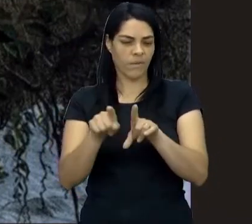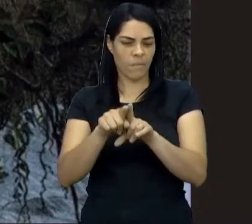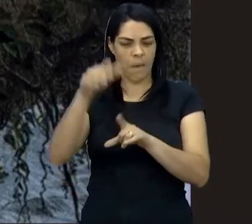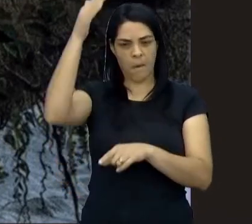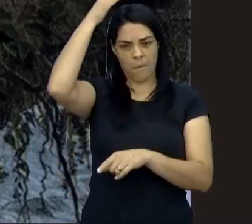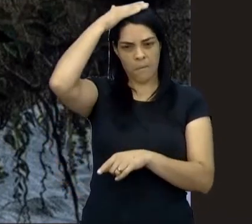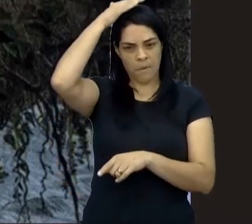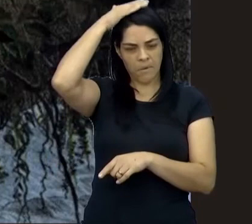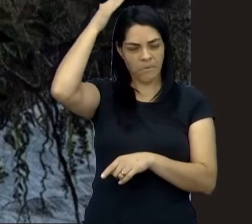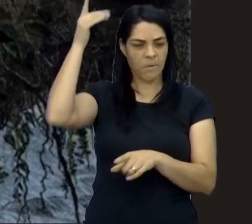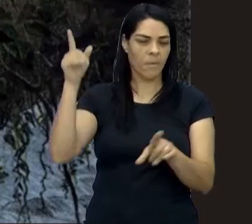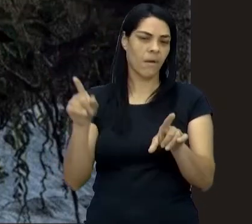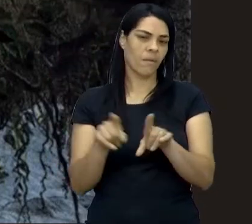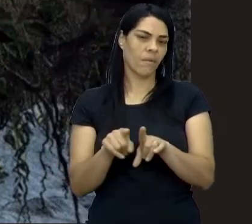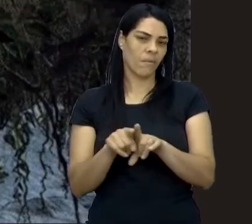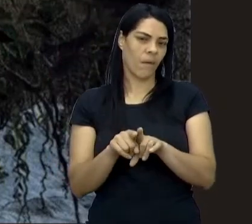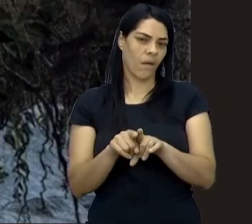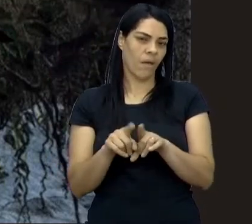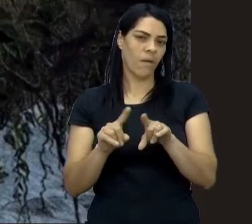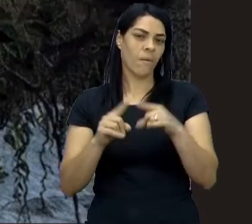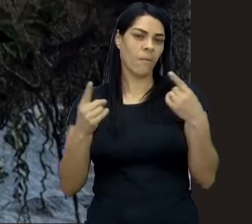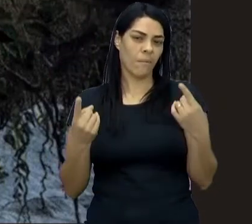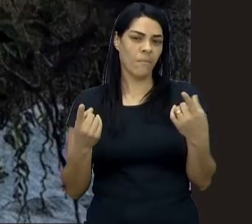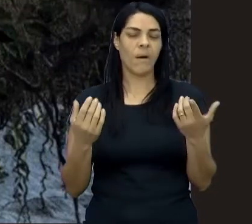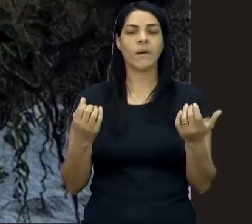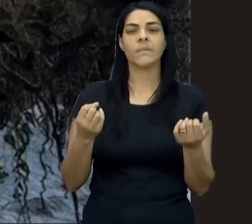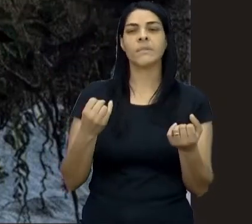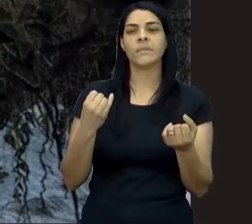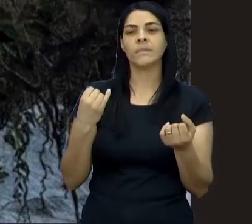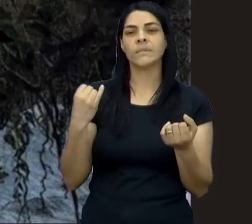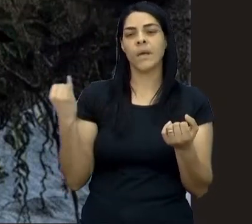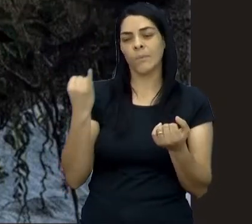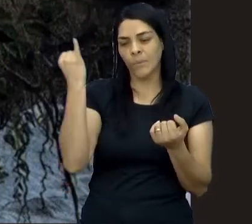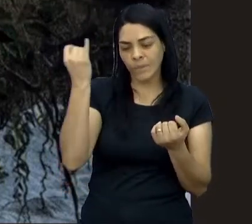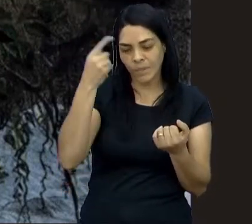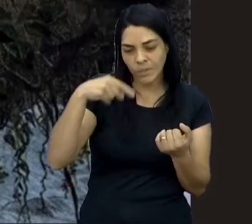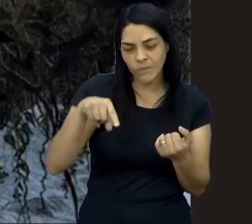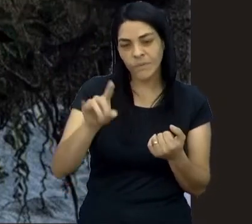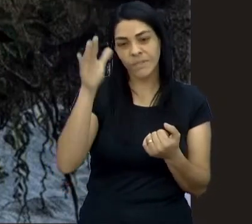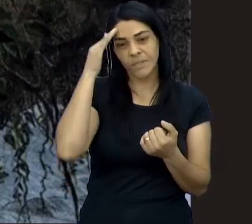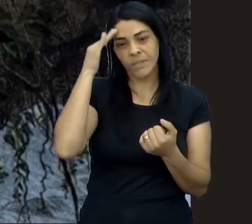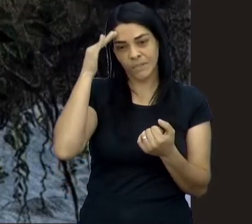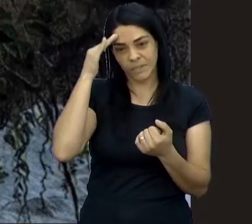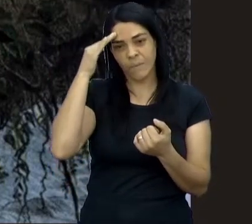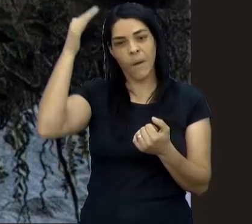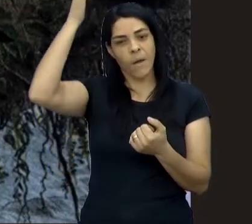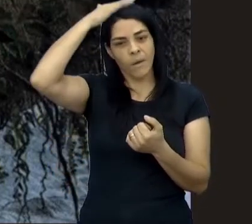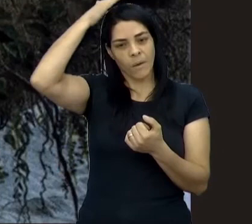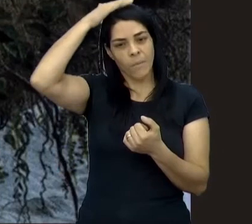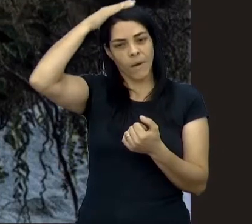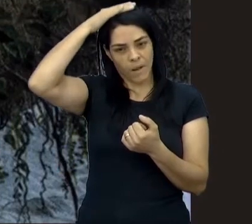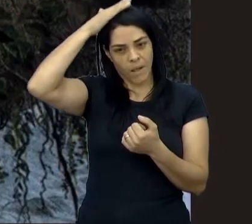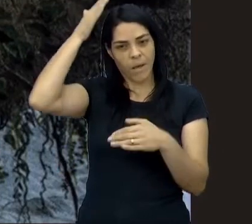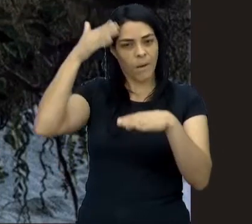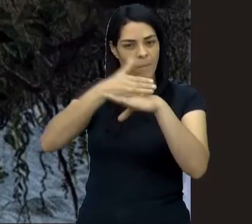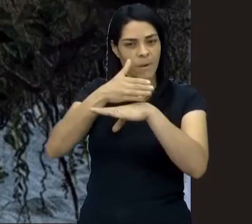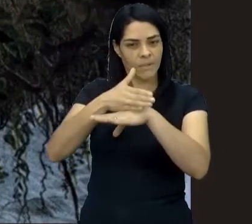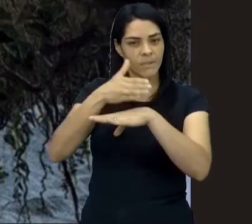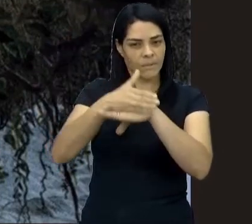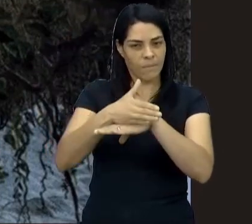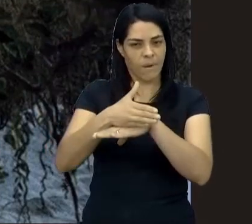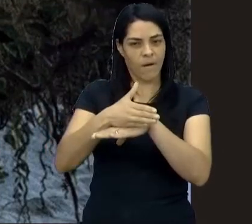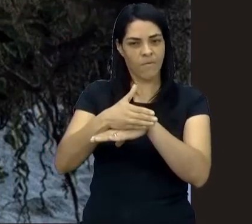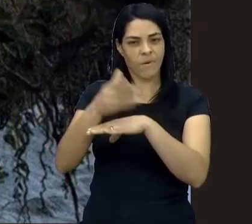Mas é bom que se saiba que nesse momento aí o estado do Paraná fazia parte da província de São Paulo